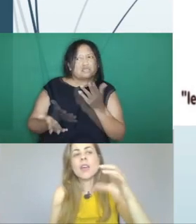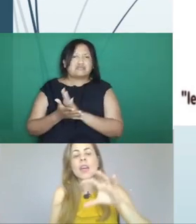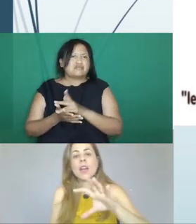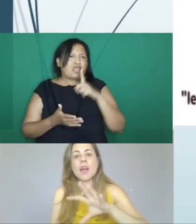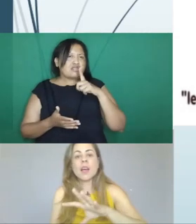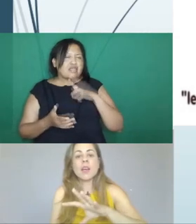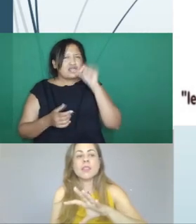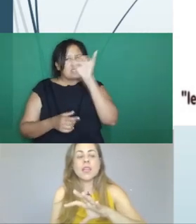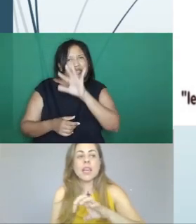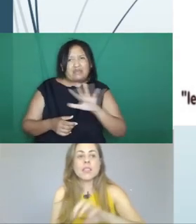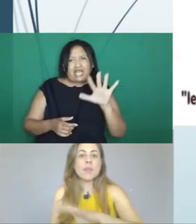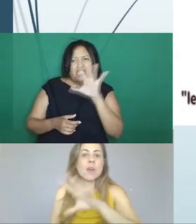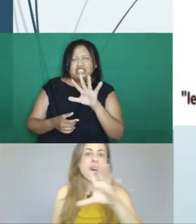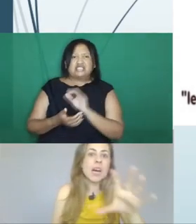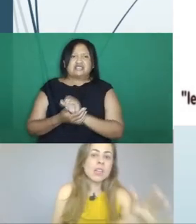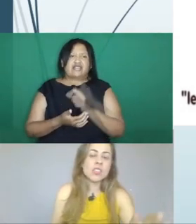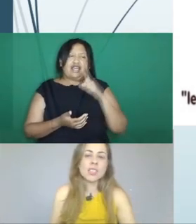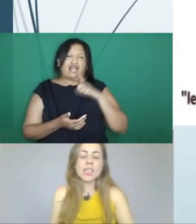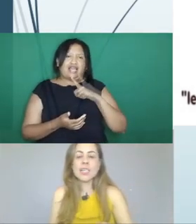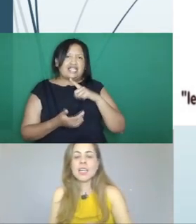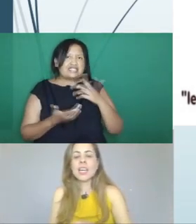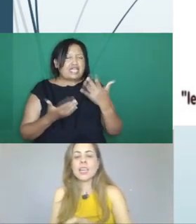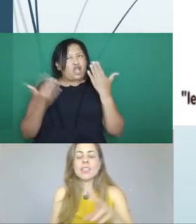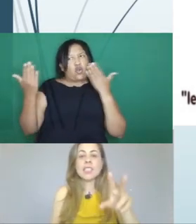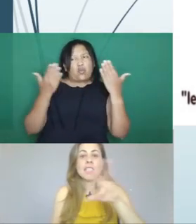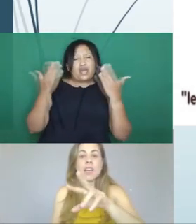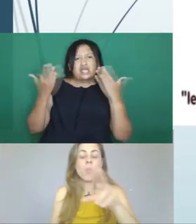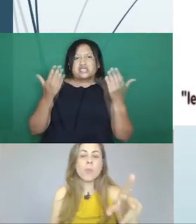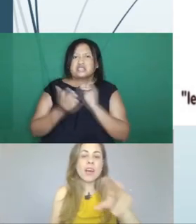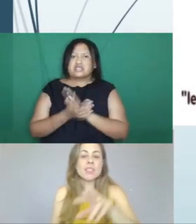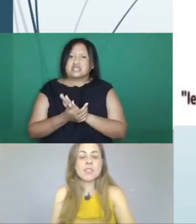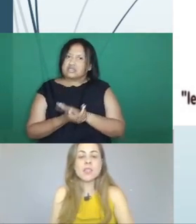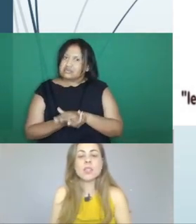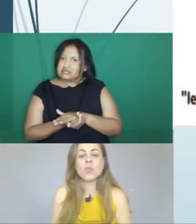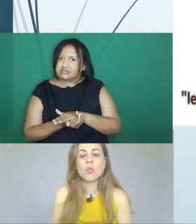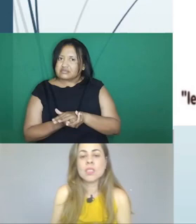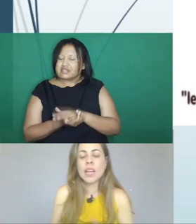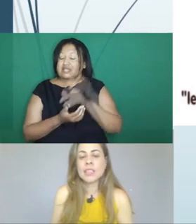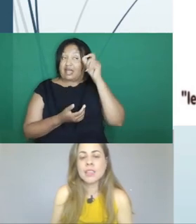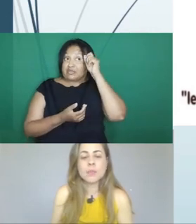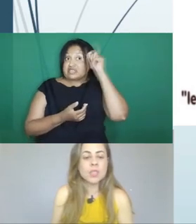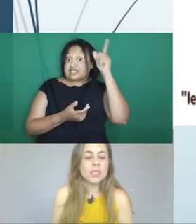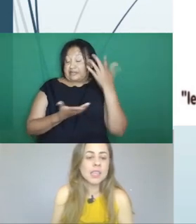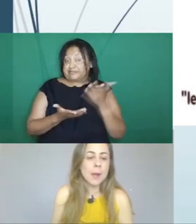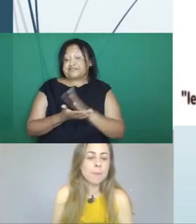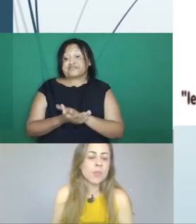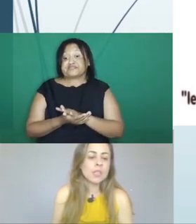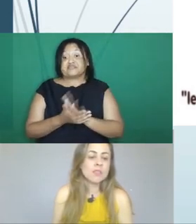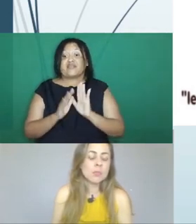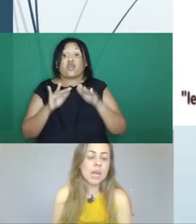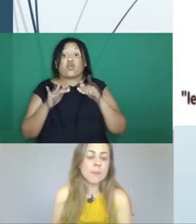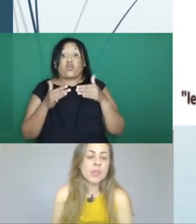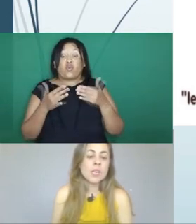ela tem essa imagem né ela tem essa comparação então Lux Light dá essa muita essa ideia